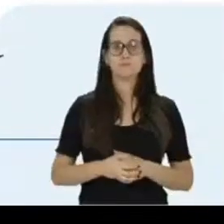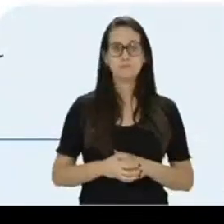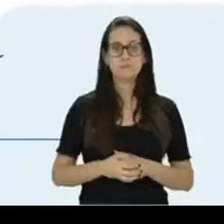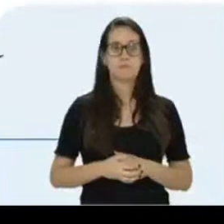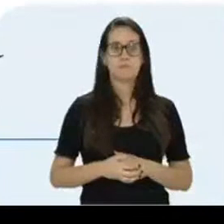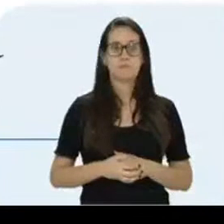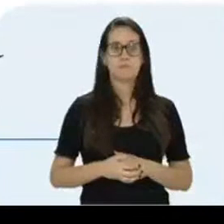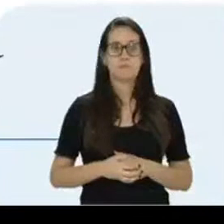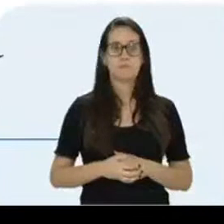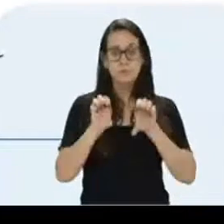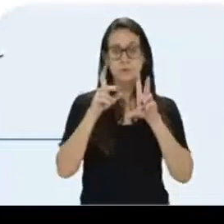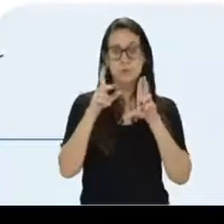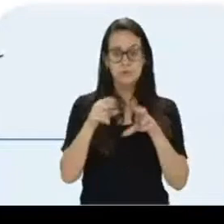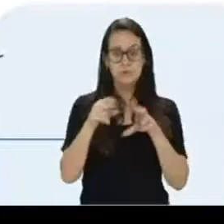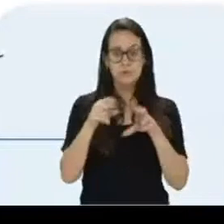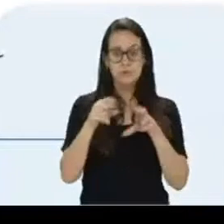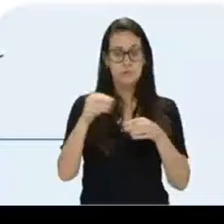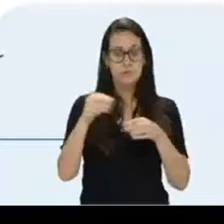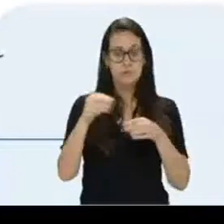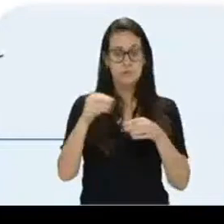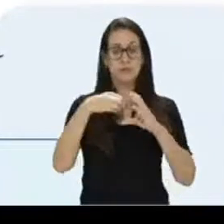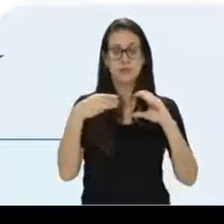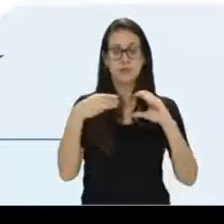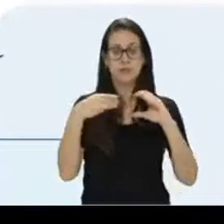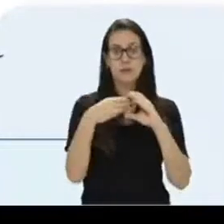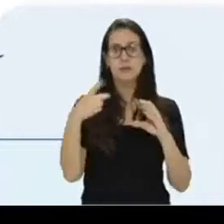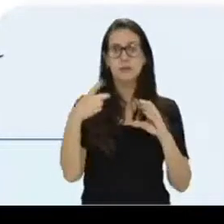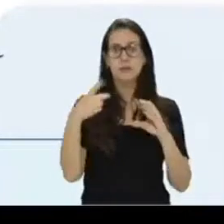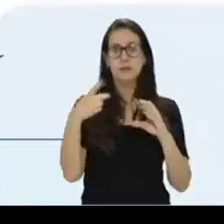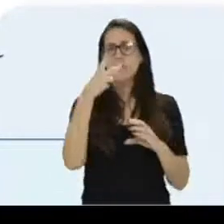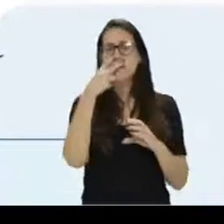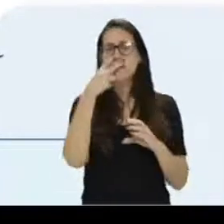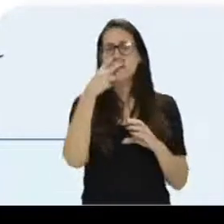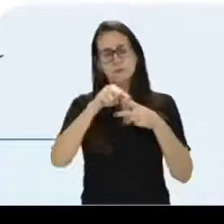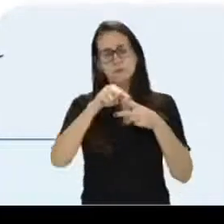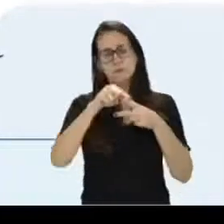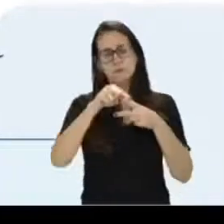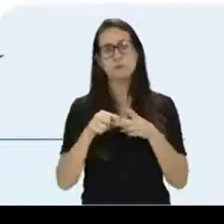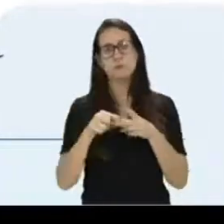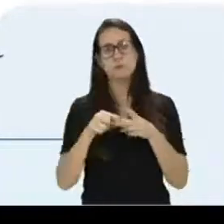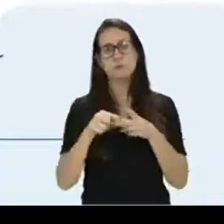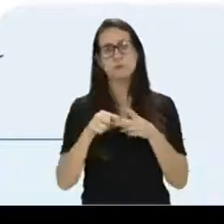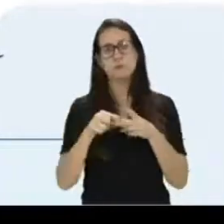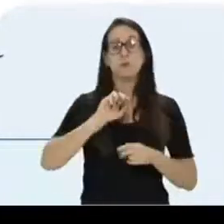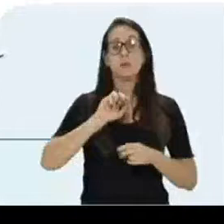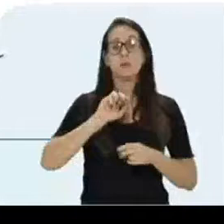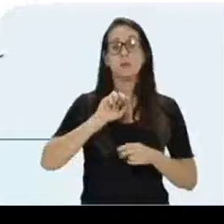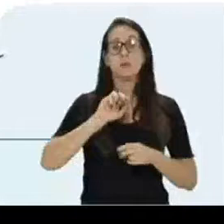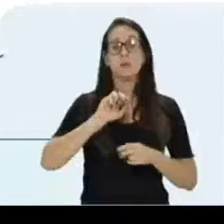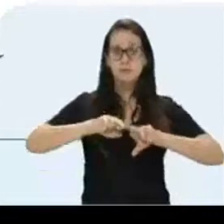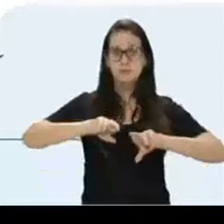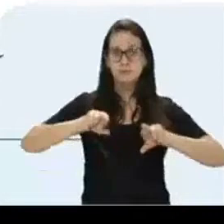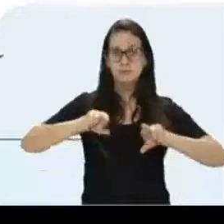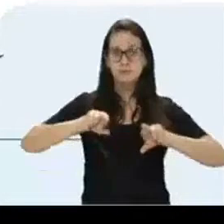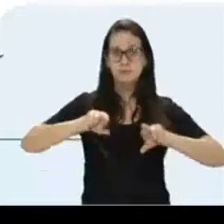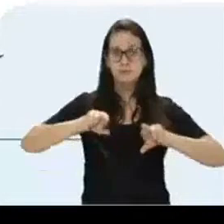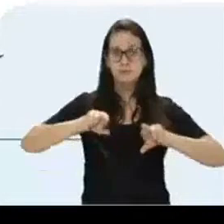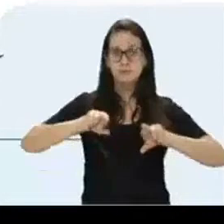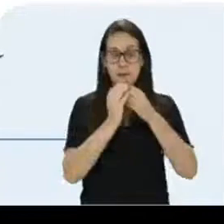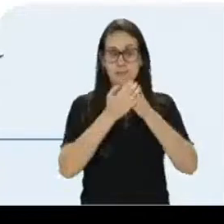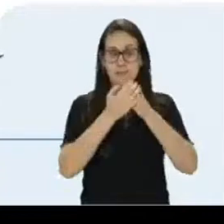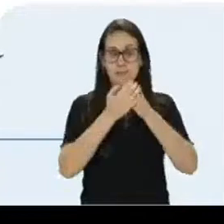e também dos ribossomos, elas são muito similares entre os dois tipos de células. O que difere na membrana celular,